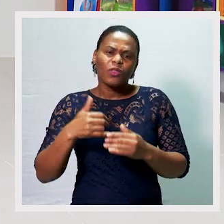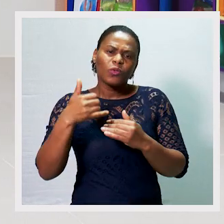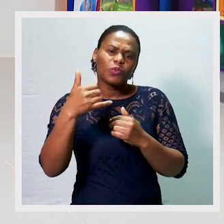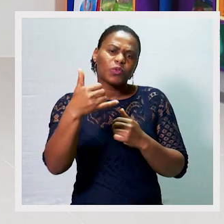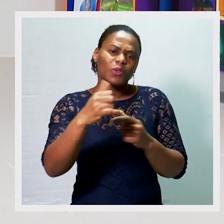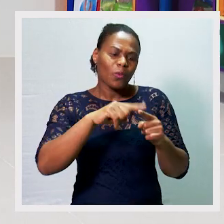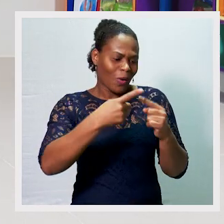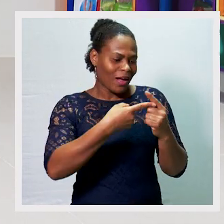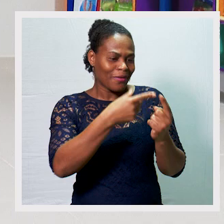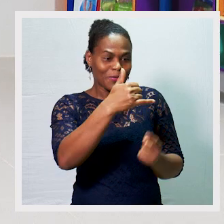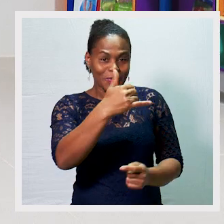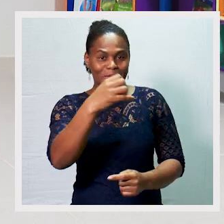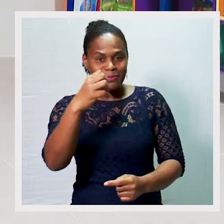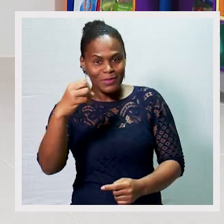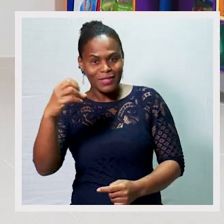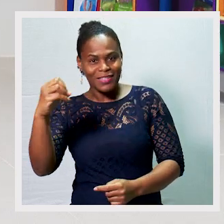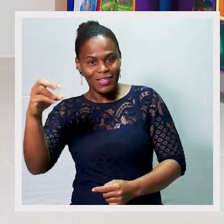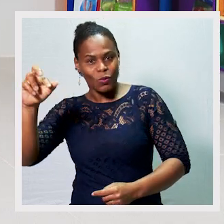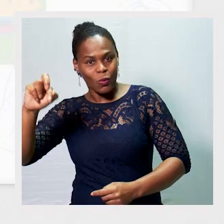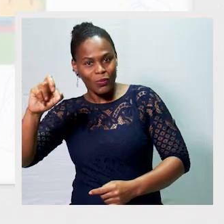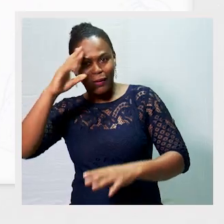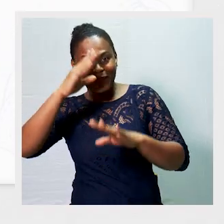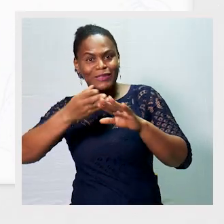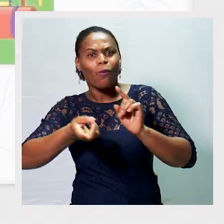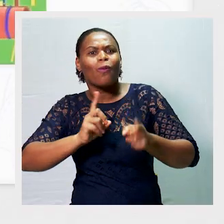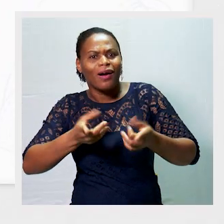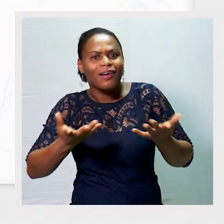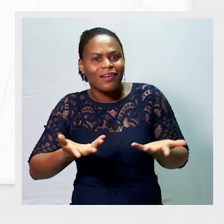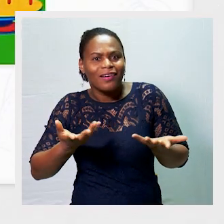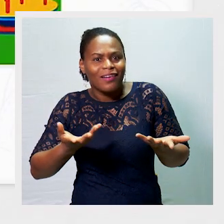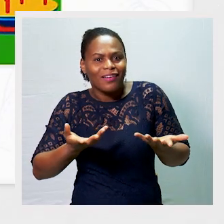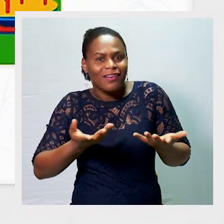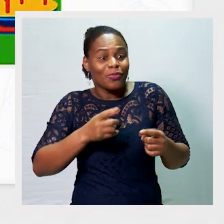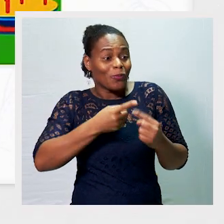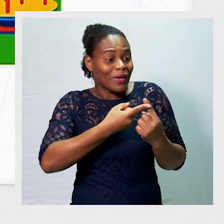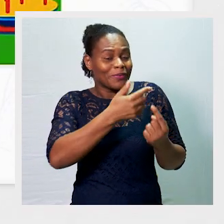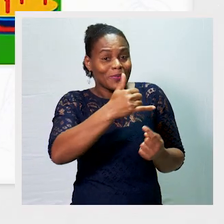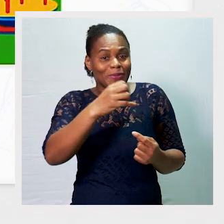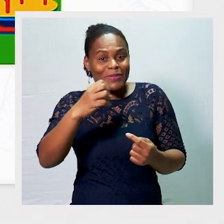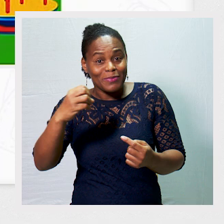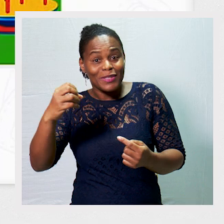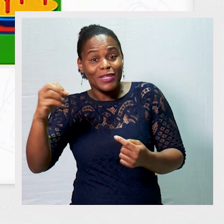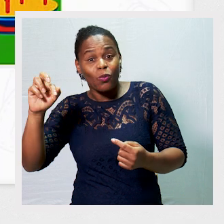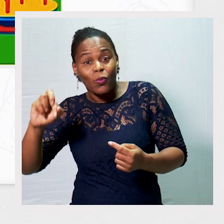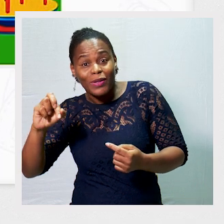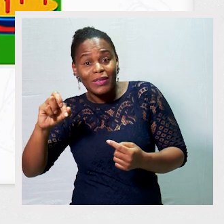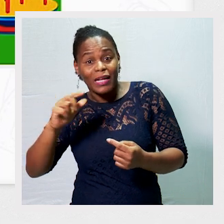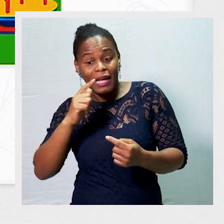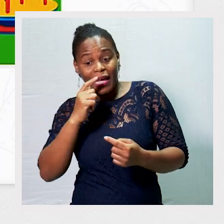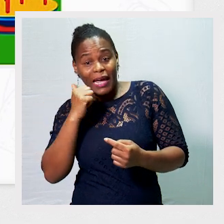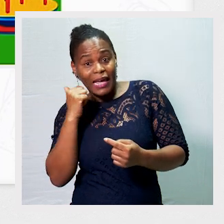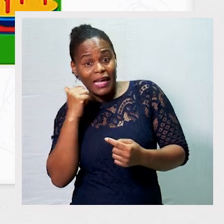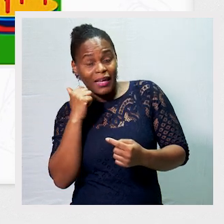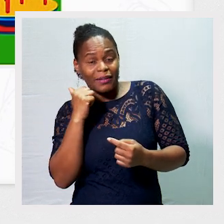E em 2008, o que aconteceu? Em 2008, exatamente como diz o manual,